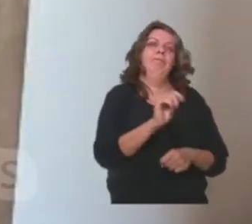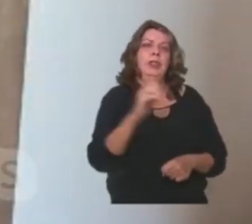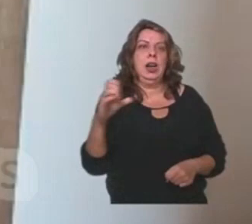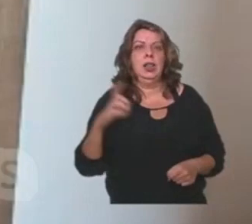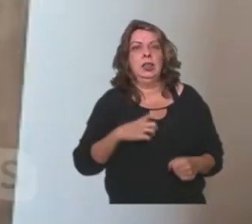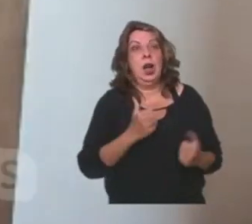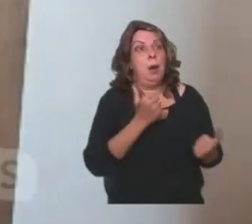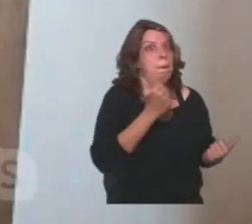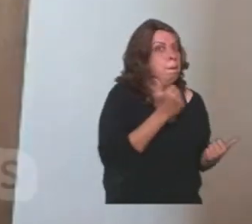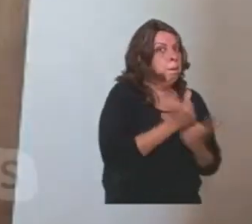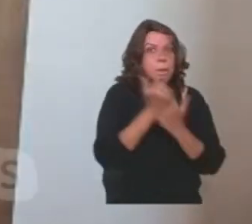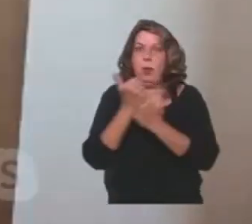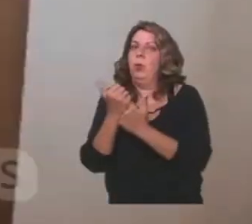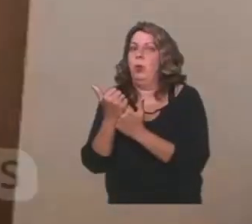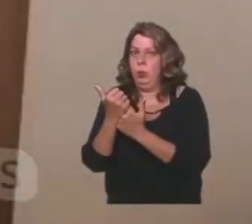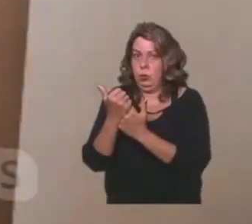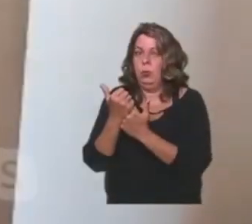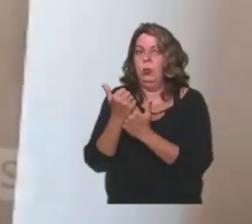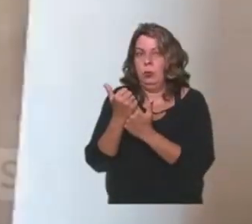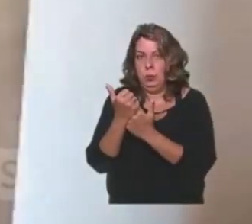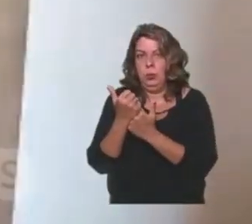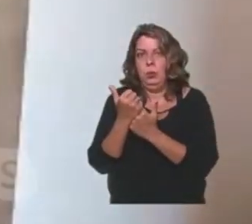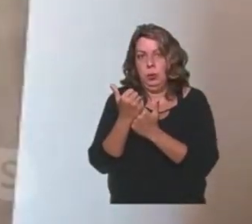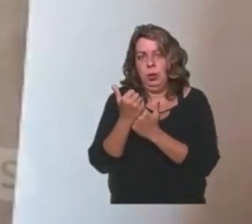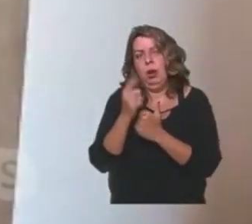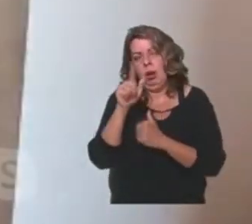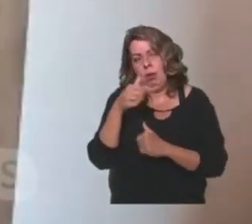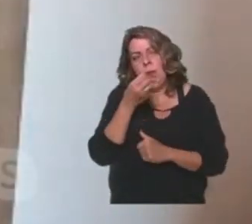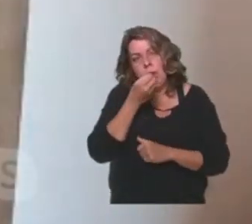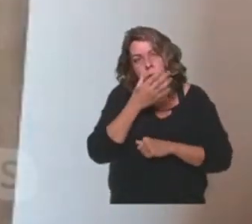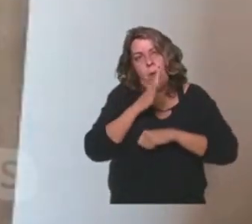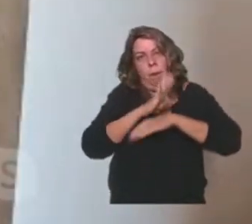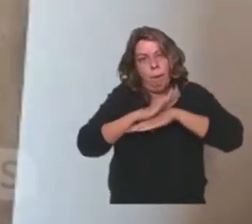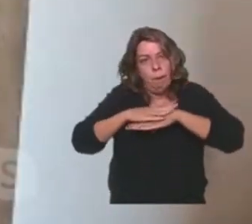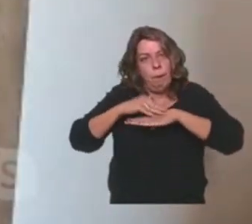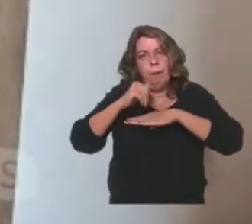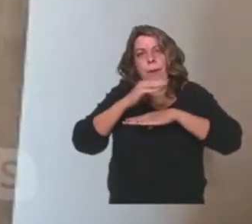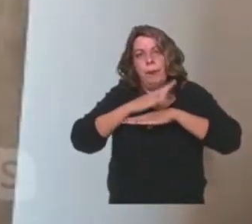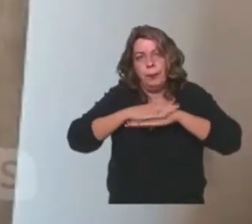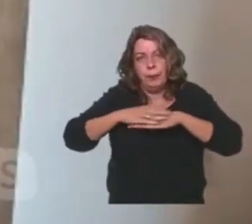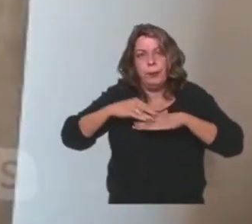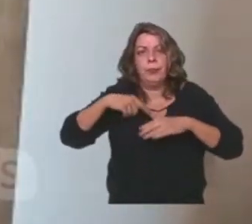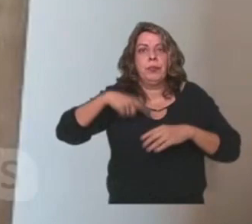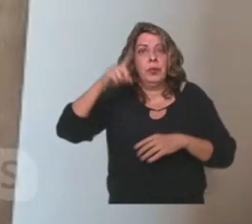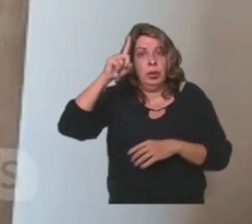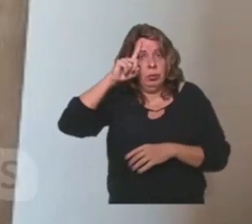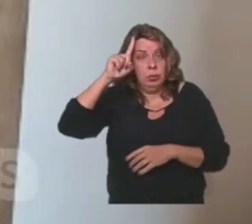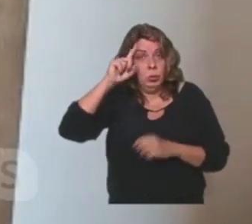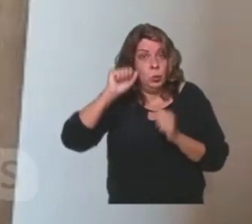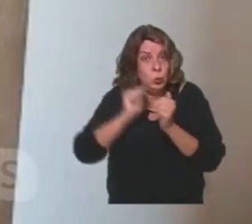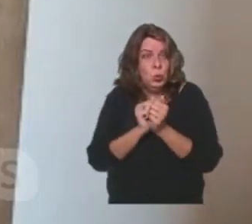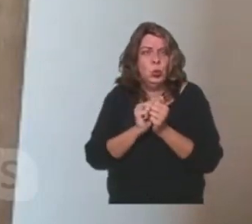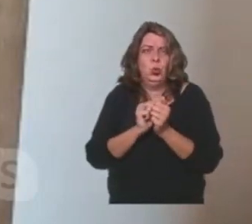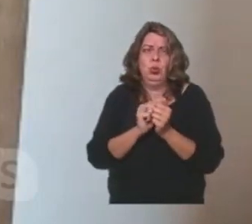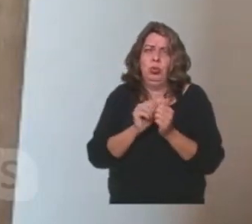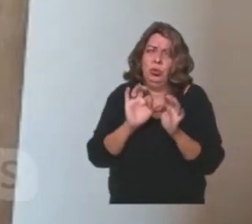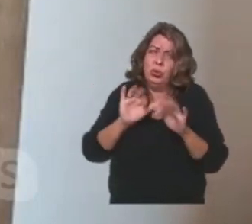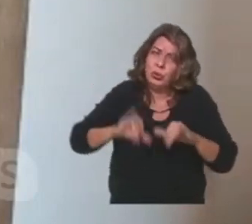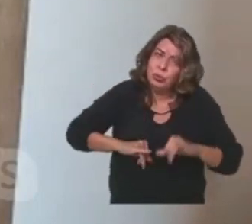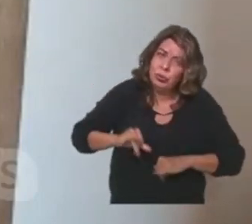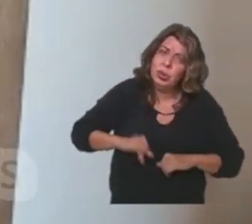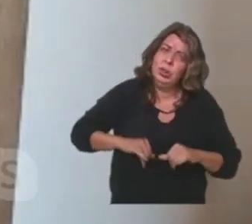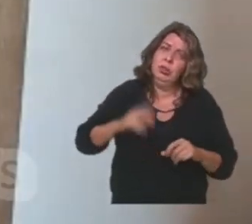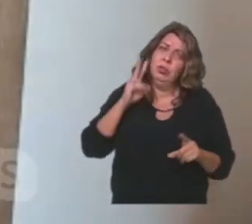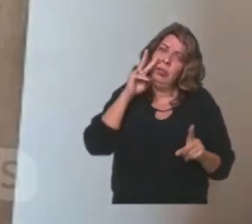Isso é também confortante para a gente que está no dia a dia e nesses momentos com eles, de dor, né,